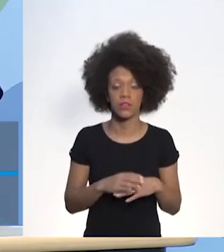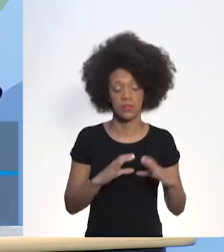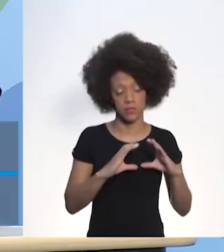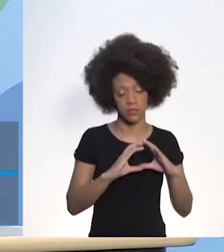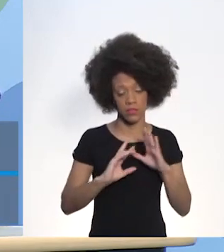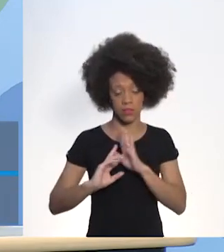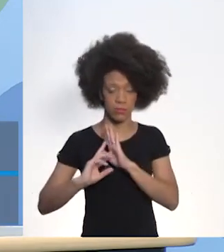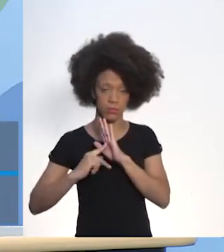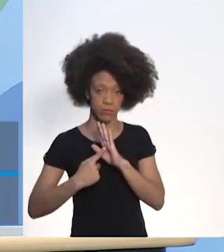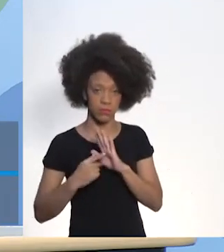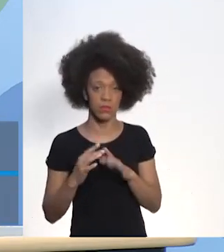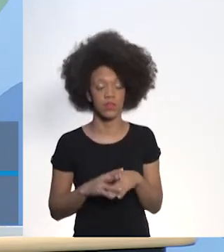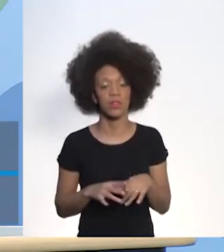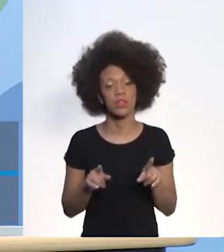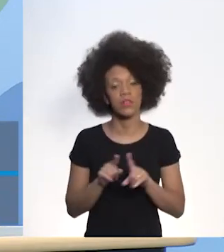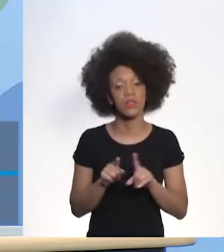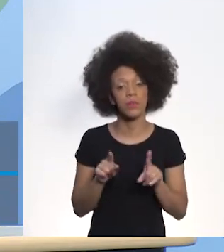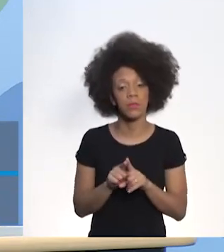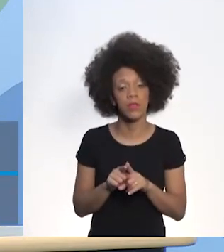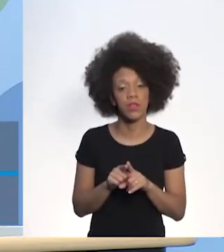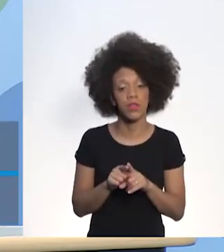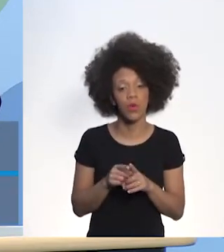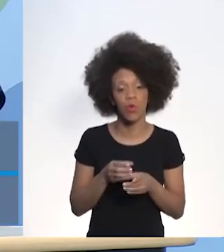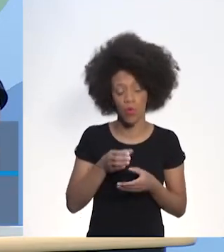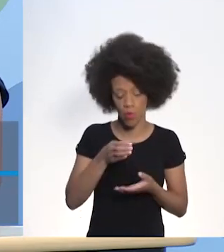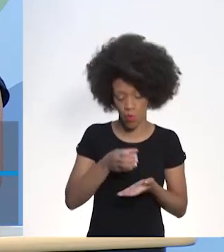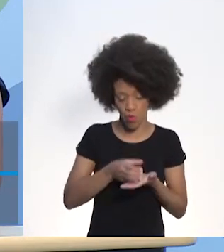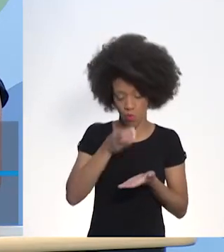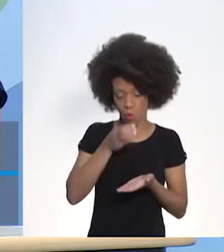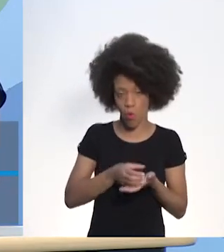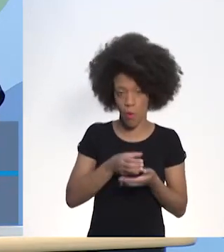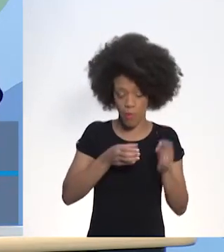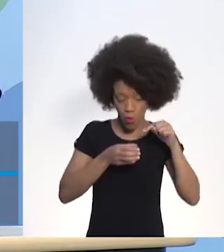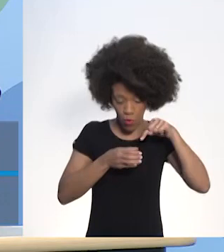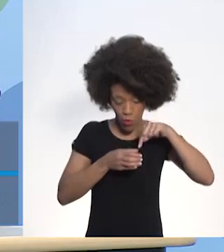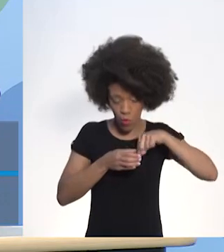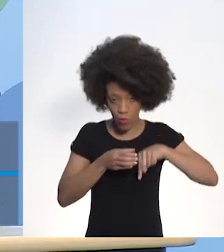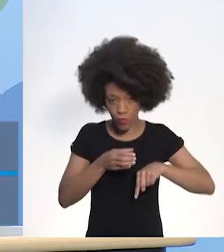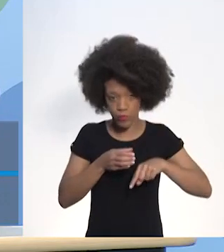bambolê, círculo, fundo do copo. Muito bem.